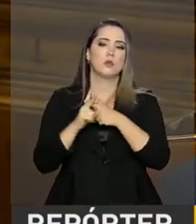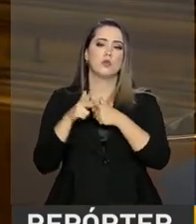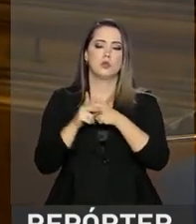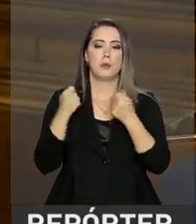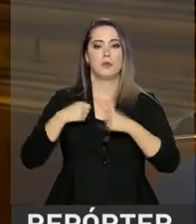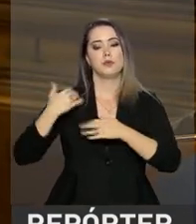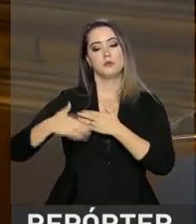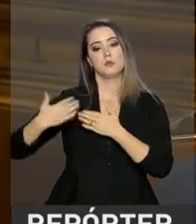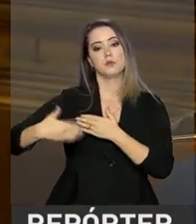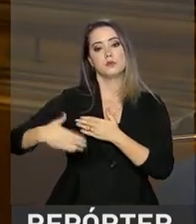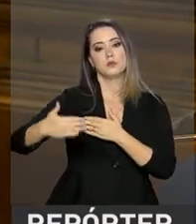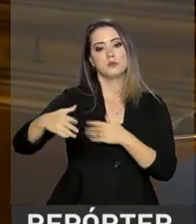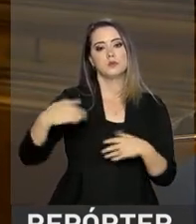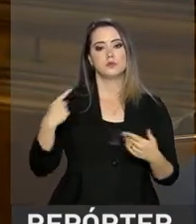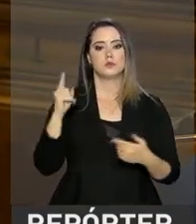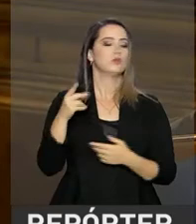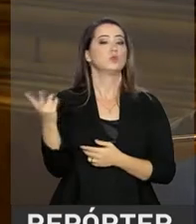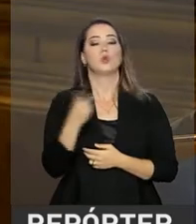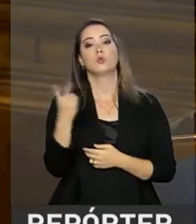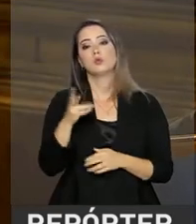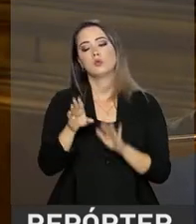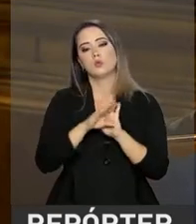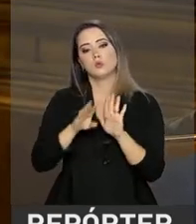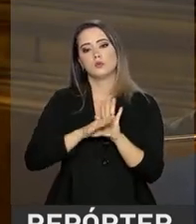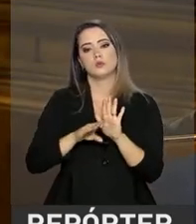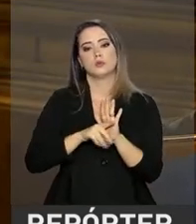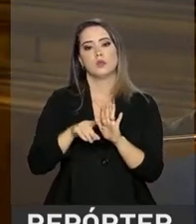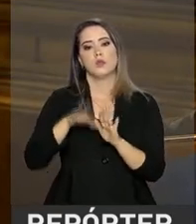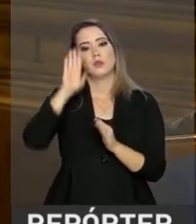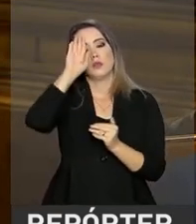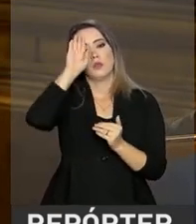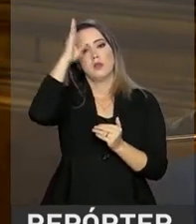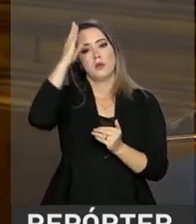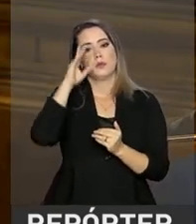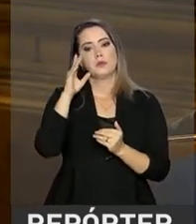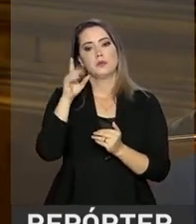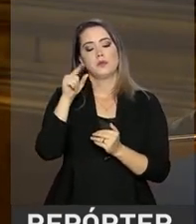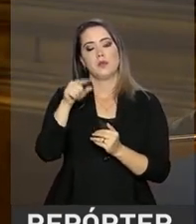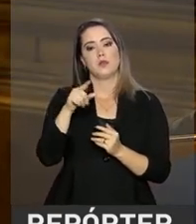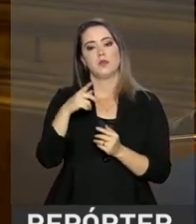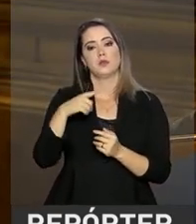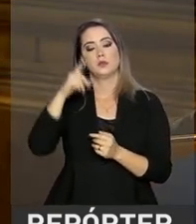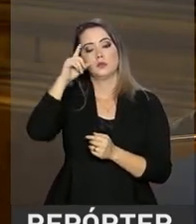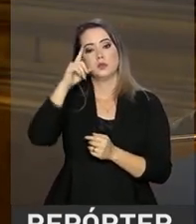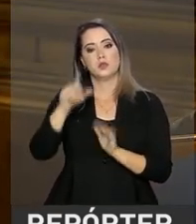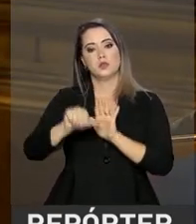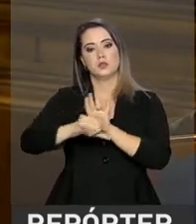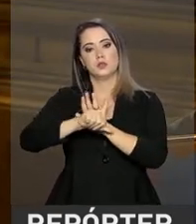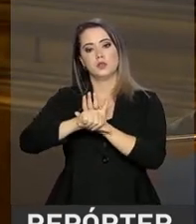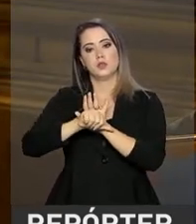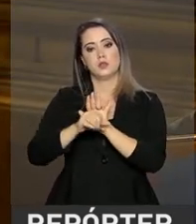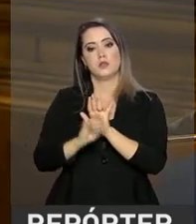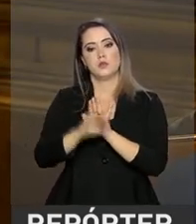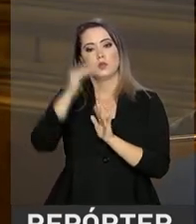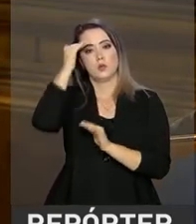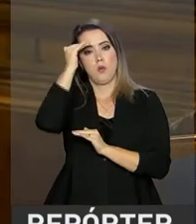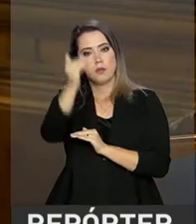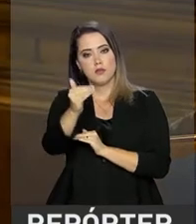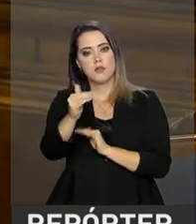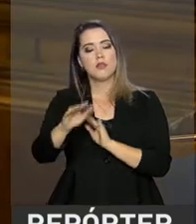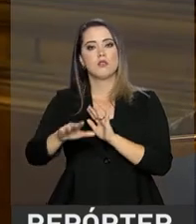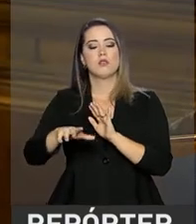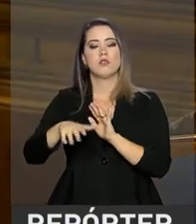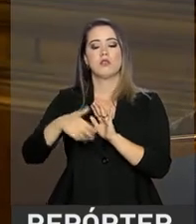continuar e isso foi feito com esses dois projetos principalmente com que com que tipifica crime o descumprimento das medidas protetivas